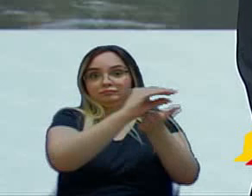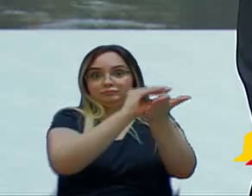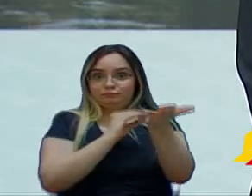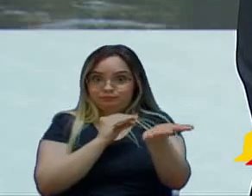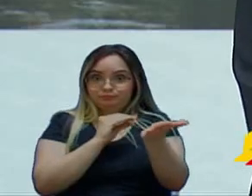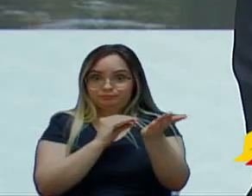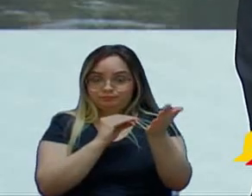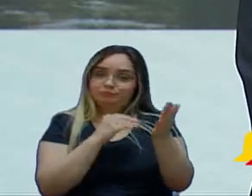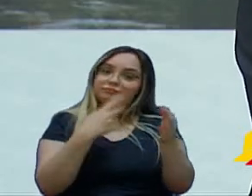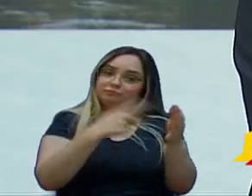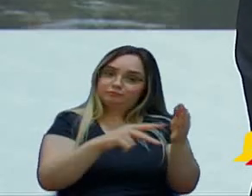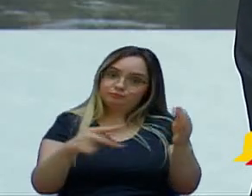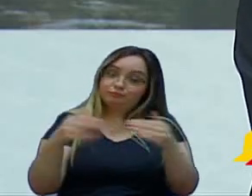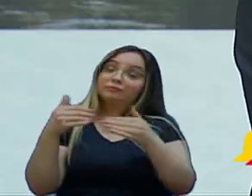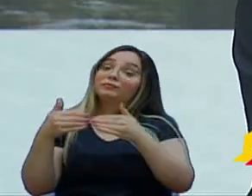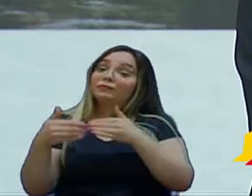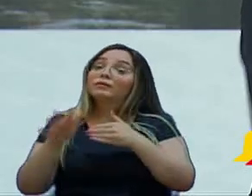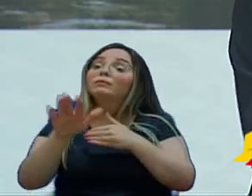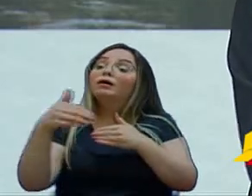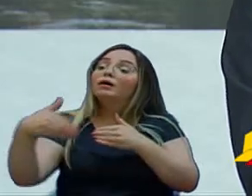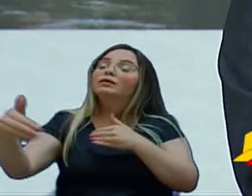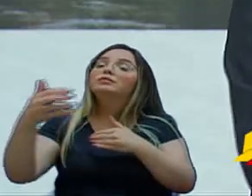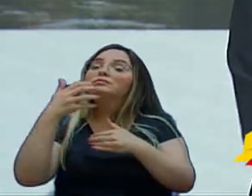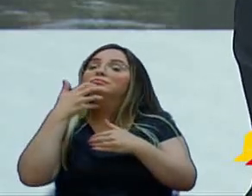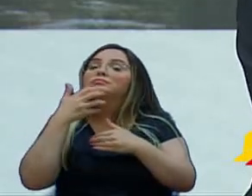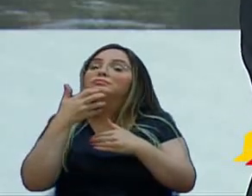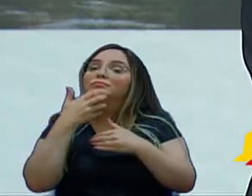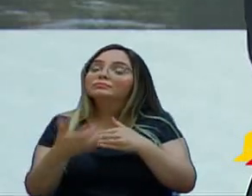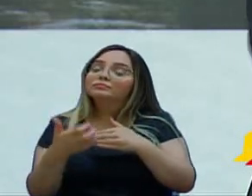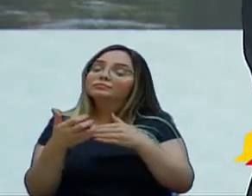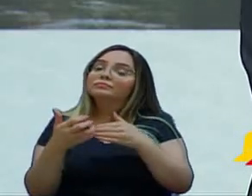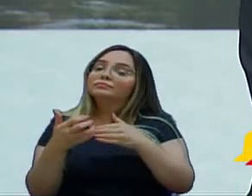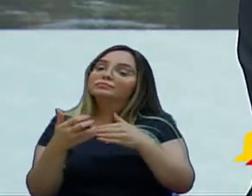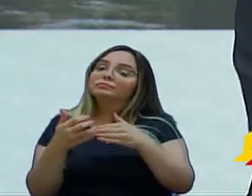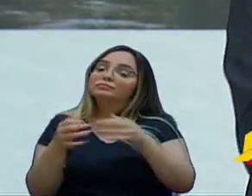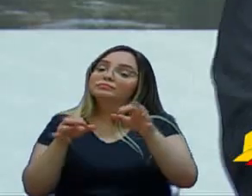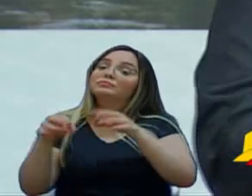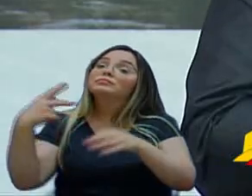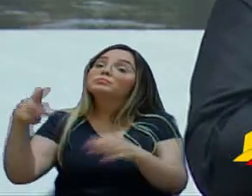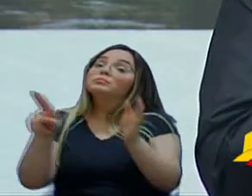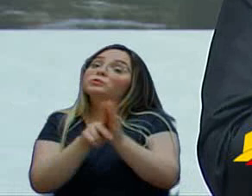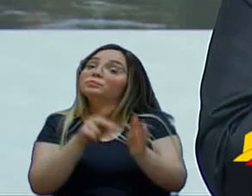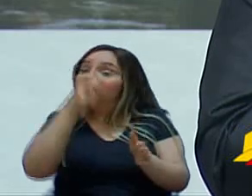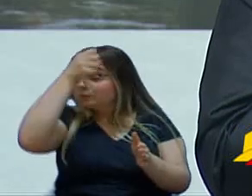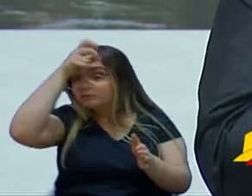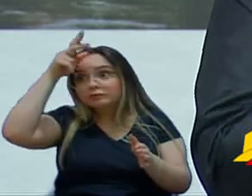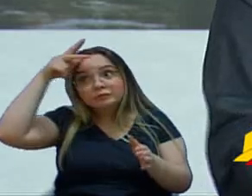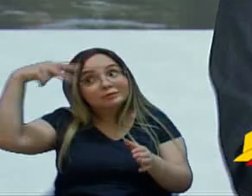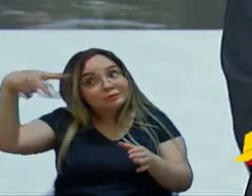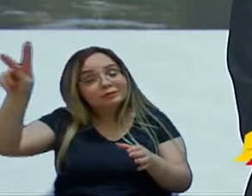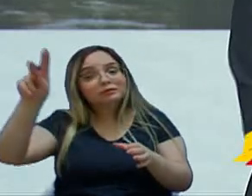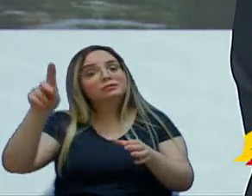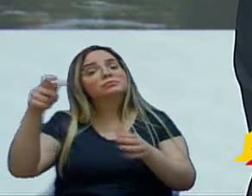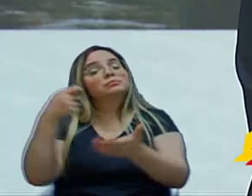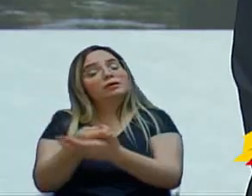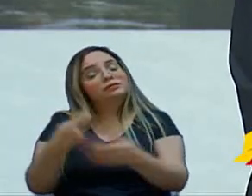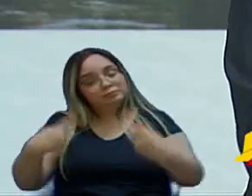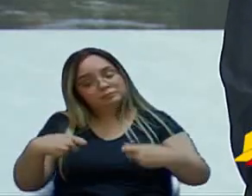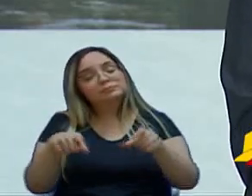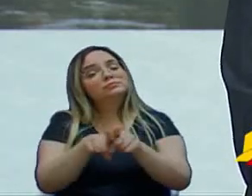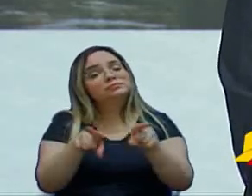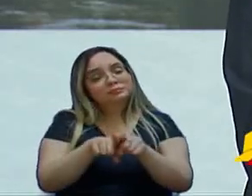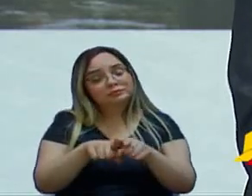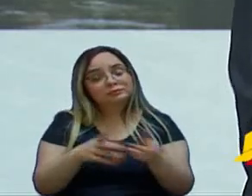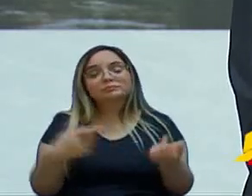própria Prefeitura aconteça já semana que vem. Então, é uma cobrança da população, não é a cobrança desse vereador. É você não ter